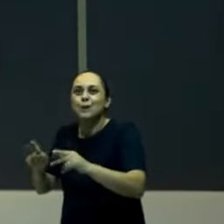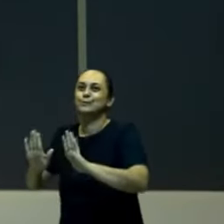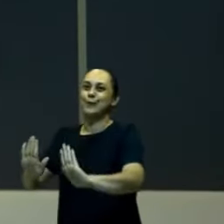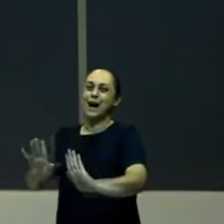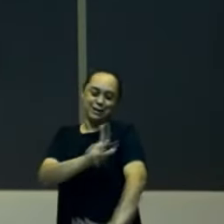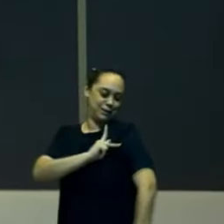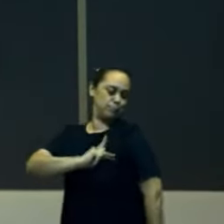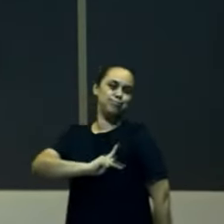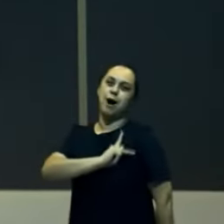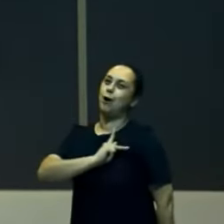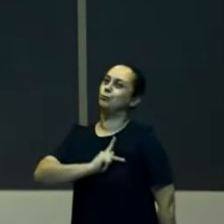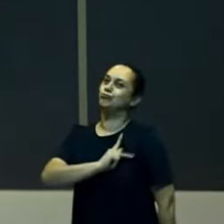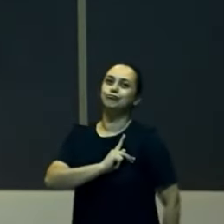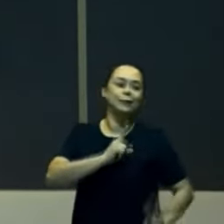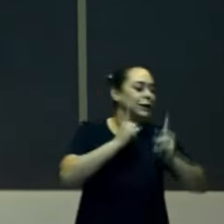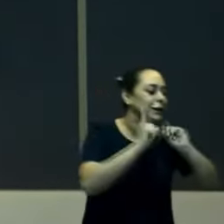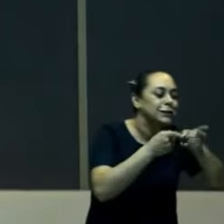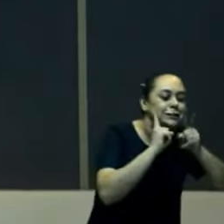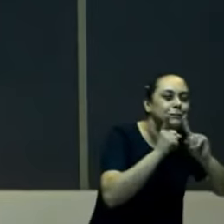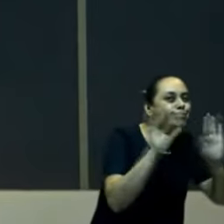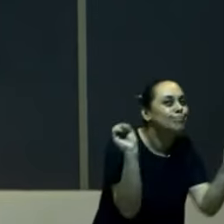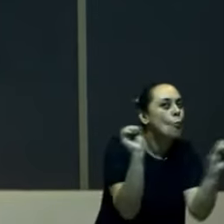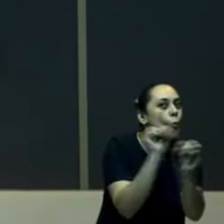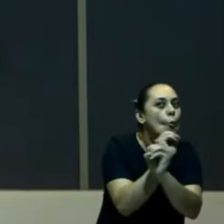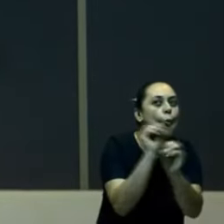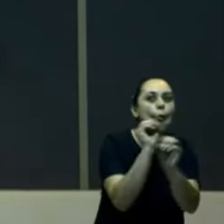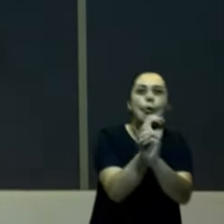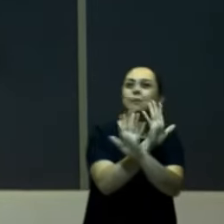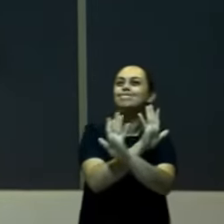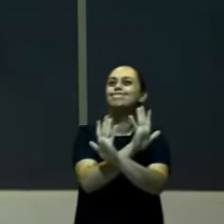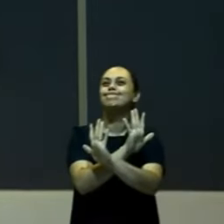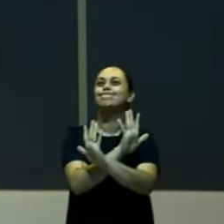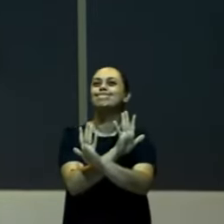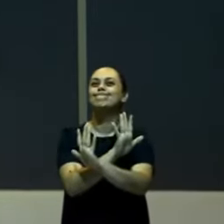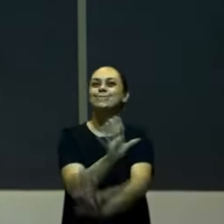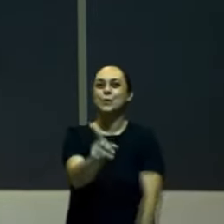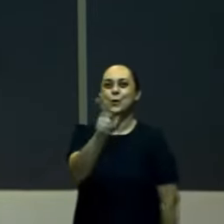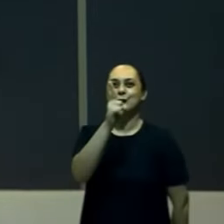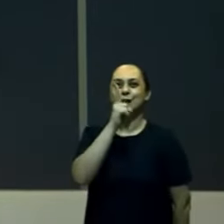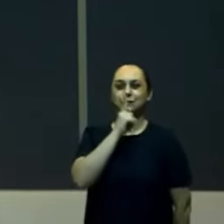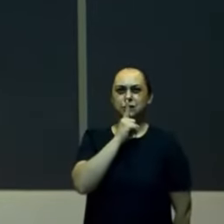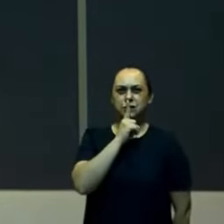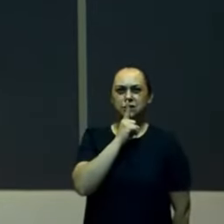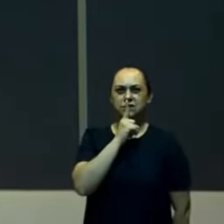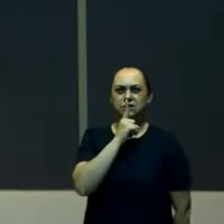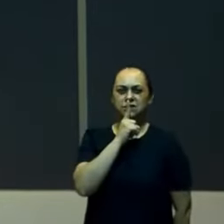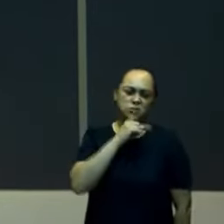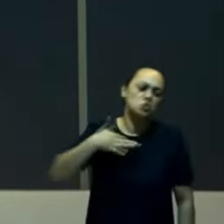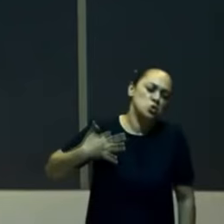entendiam. E tinham motivos de sobra para, ao invés de reclamar, mesmo doendo as